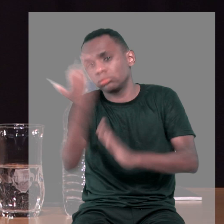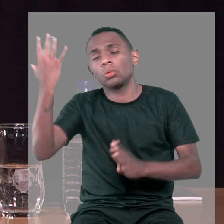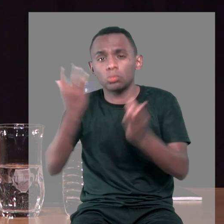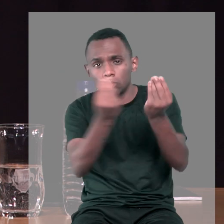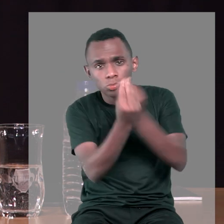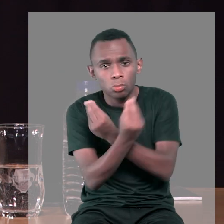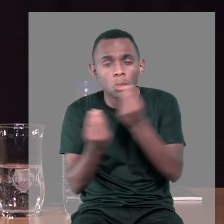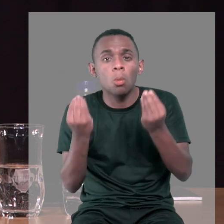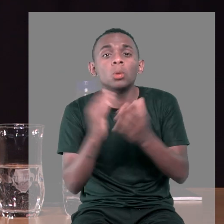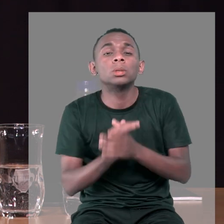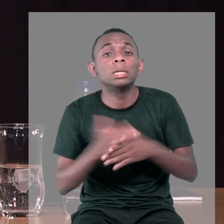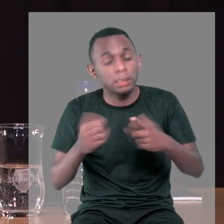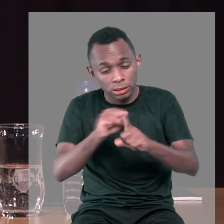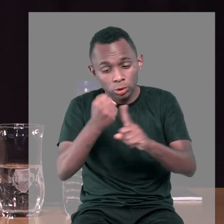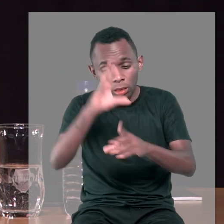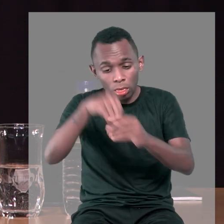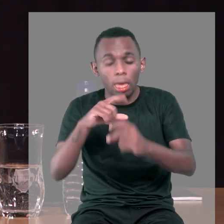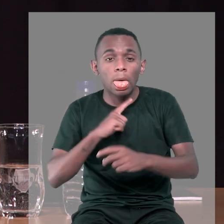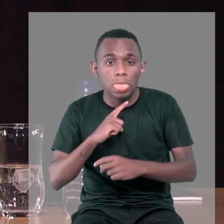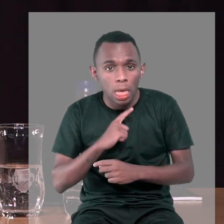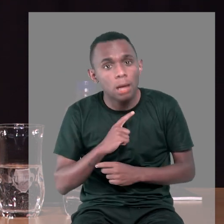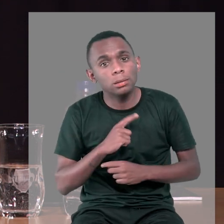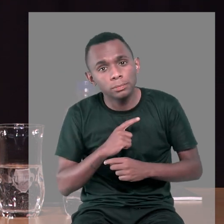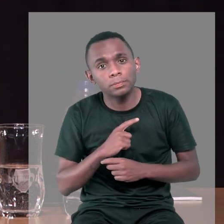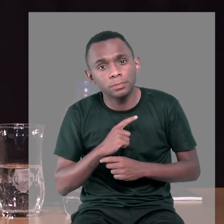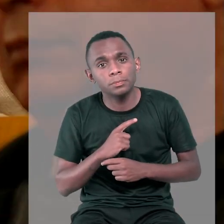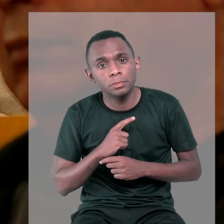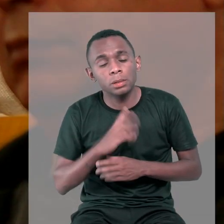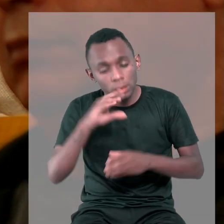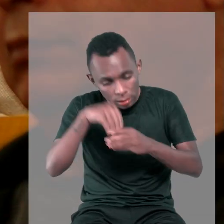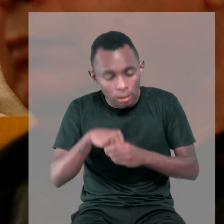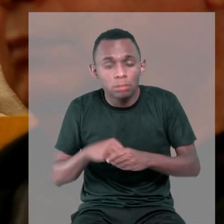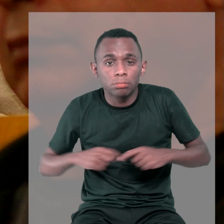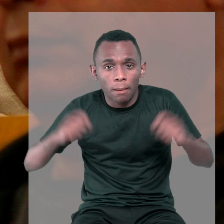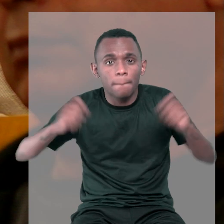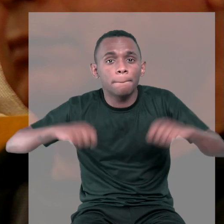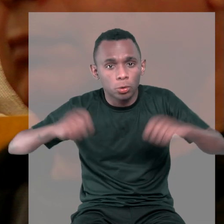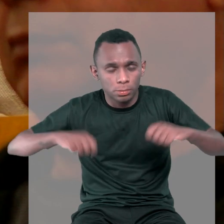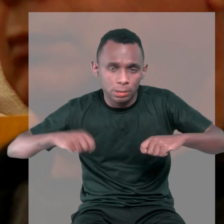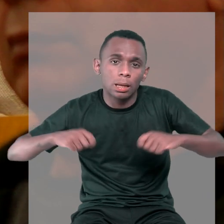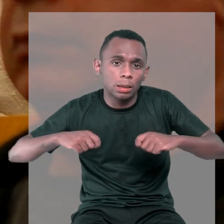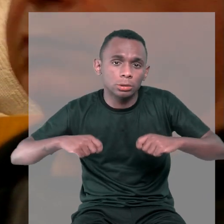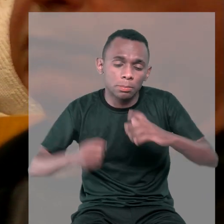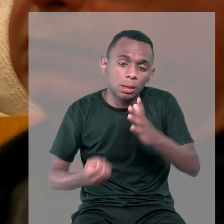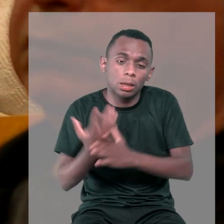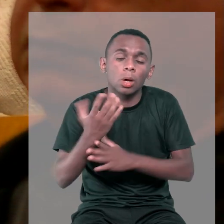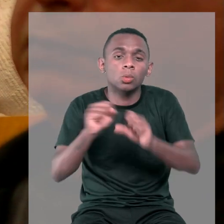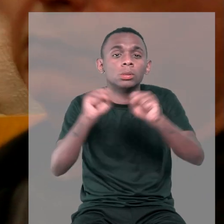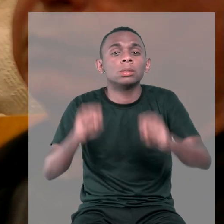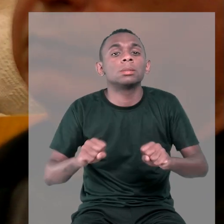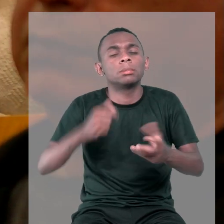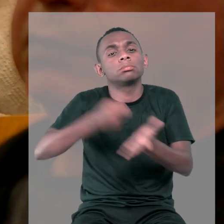mediocridade do Eichmann, uma mediocridade que, claro, vocês podem entender em duplo sentido, não é? De um lado a mediocridade como a média. Uma mulher assiste